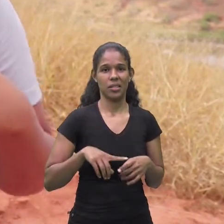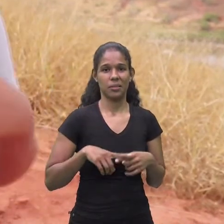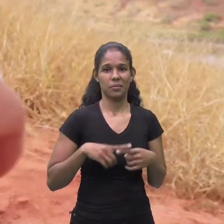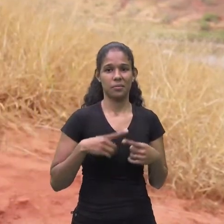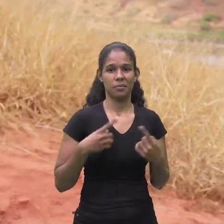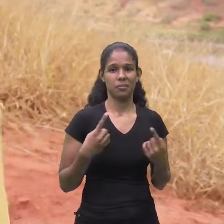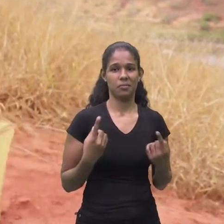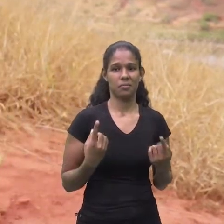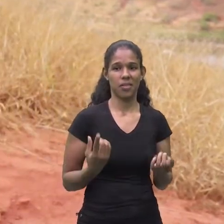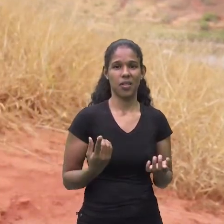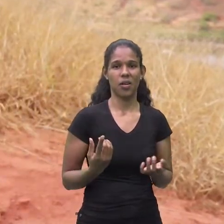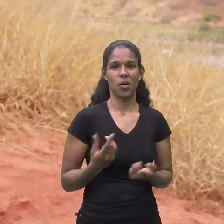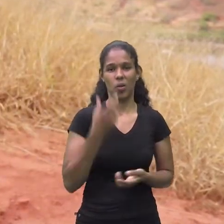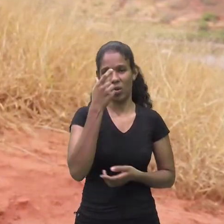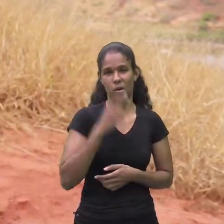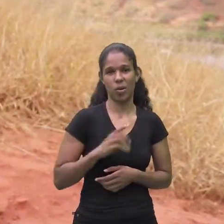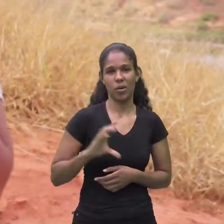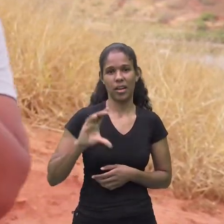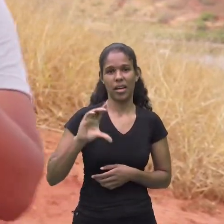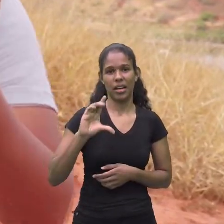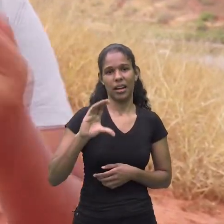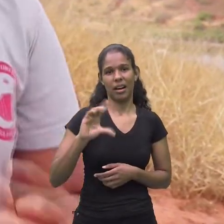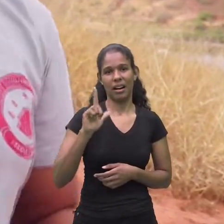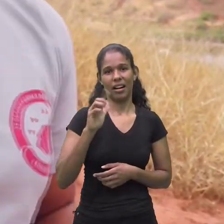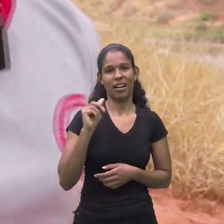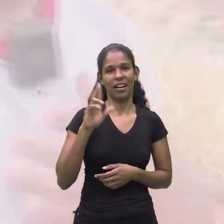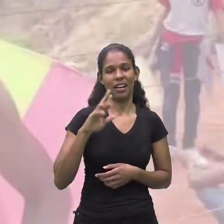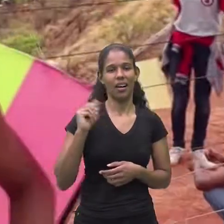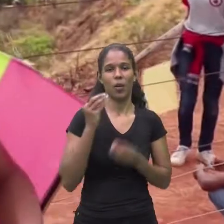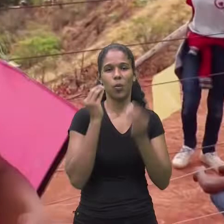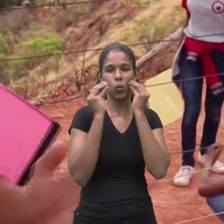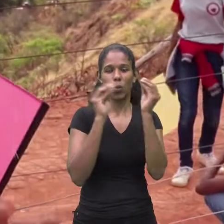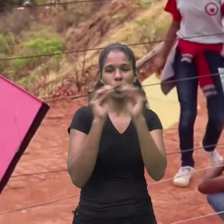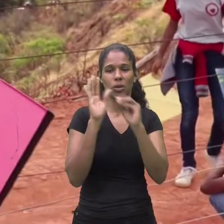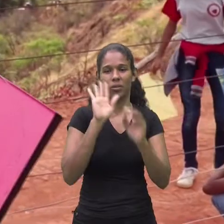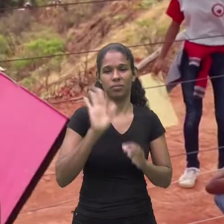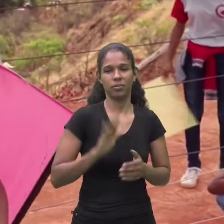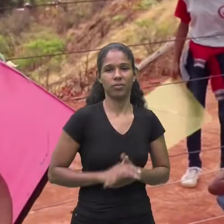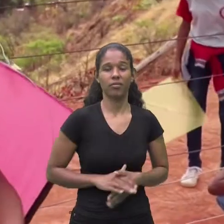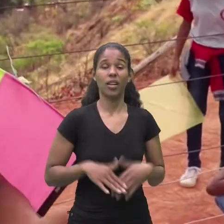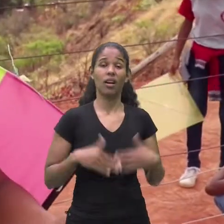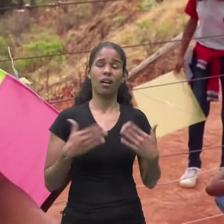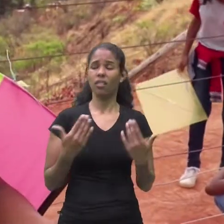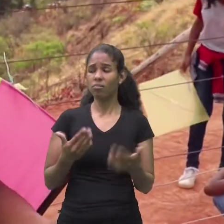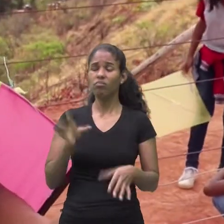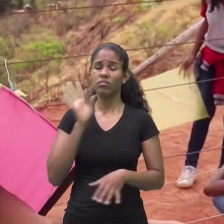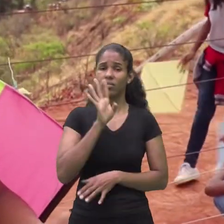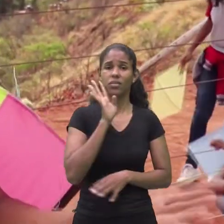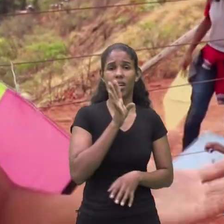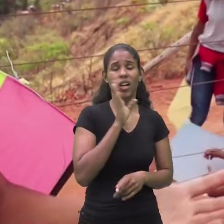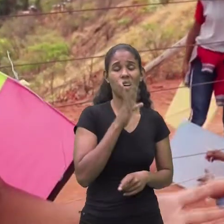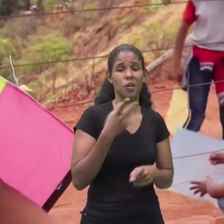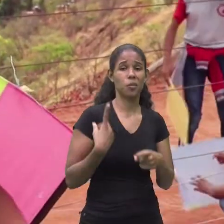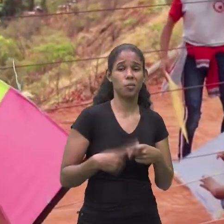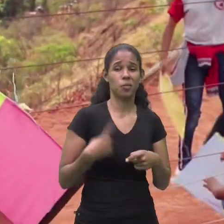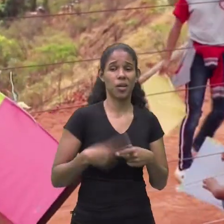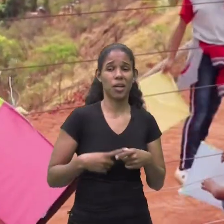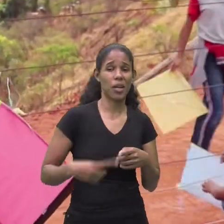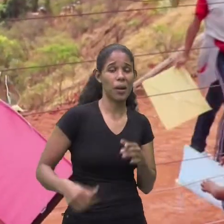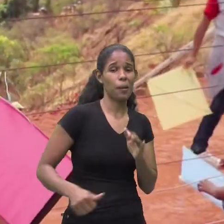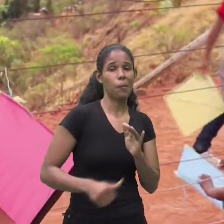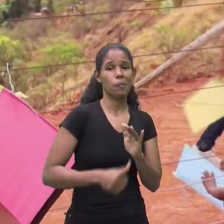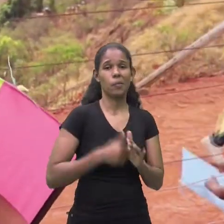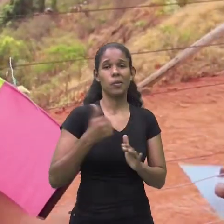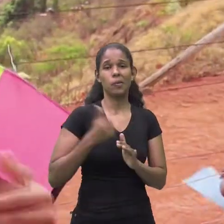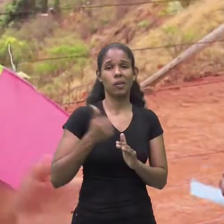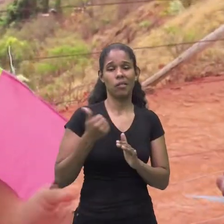Ana Clara Pereira 1824. Beijo. Fui. Ah, legal, porque praticamente é a primeira vez que a escola está